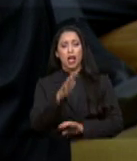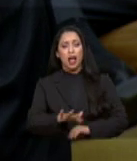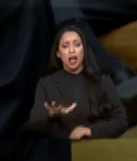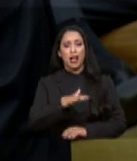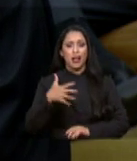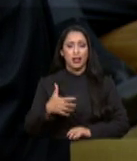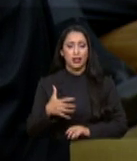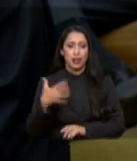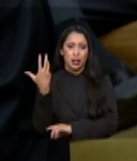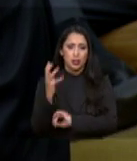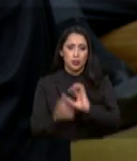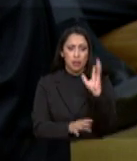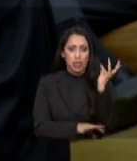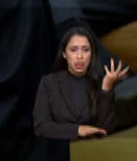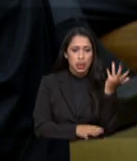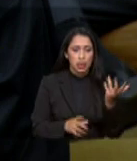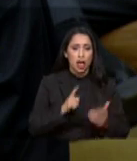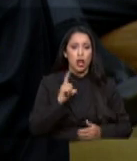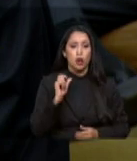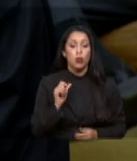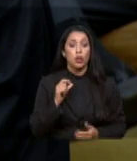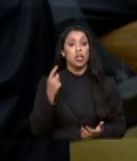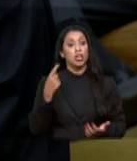cumprimento das metas que o Brasil se